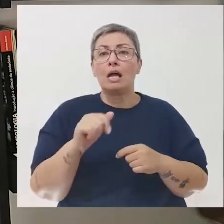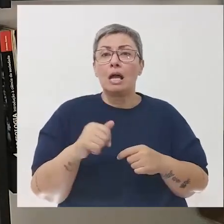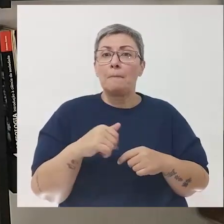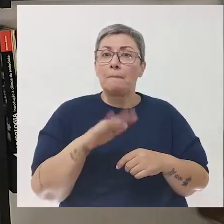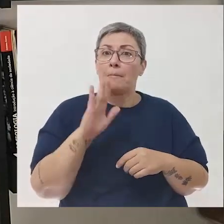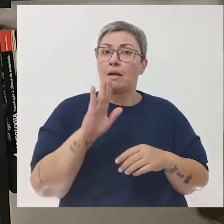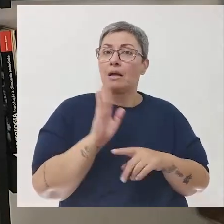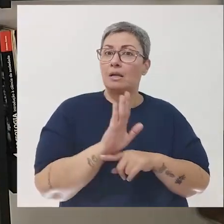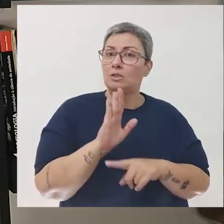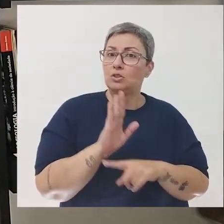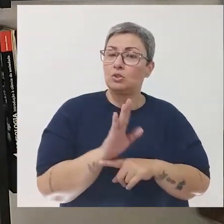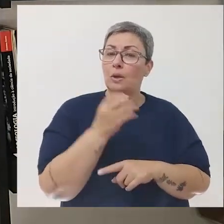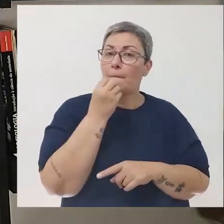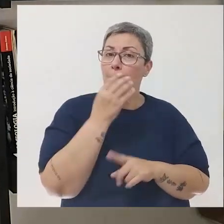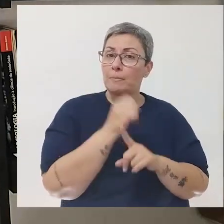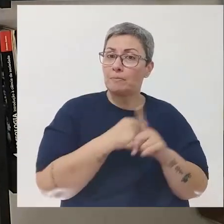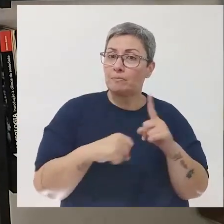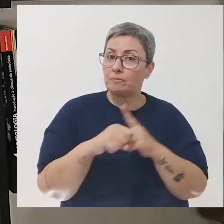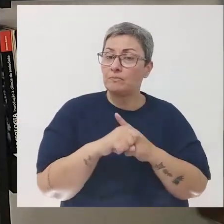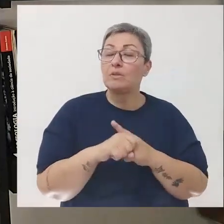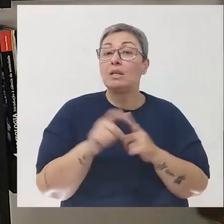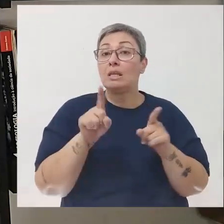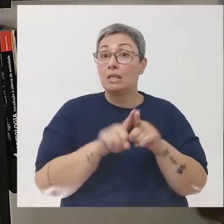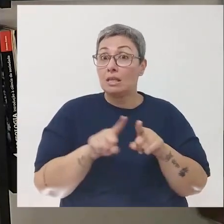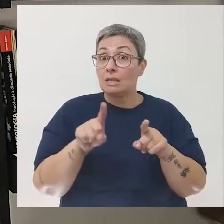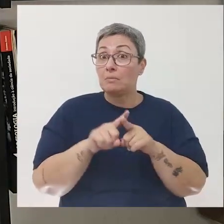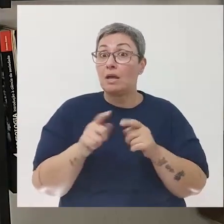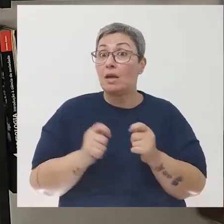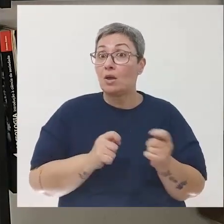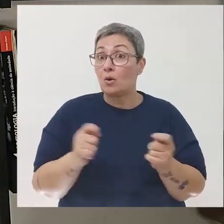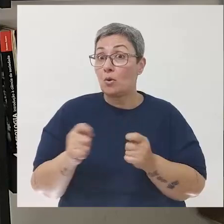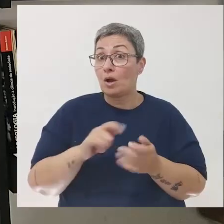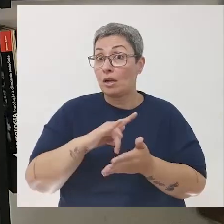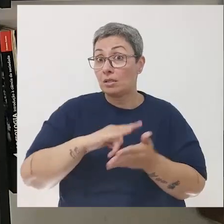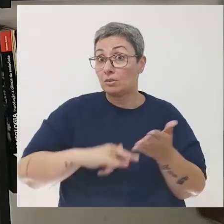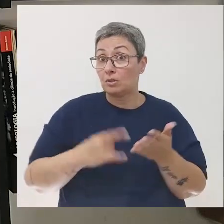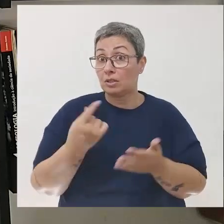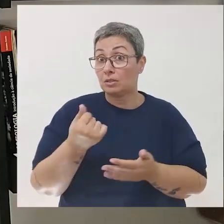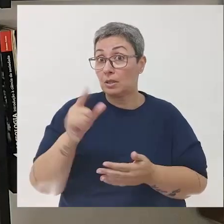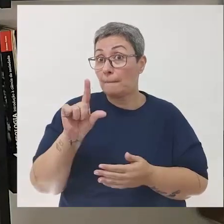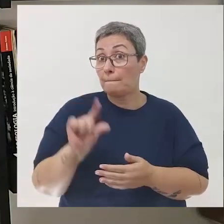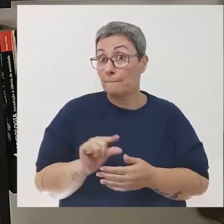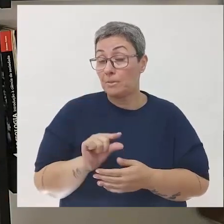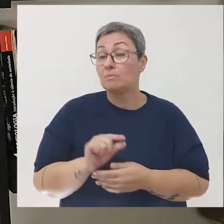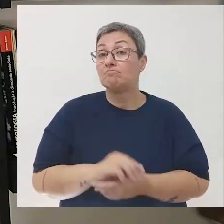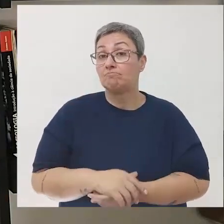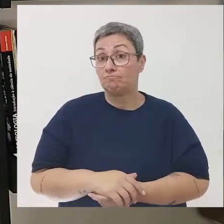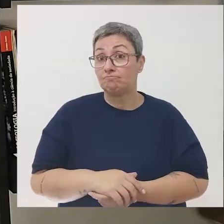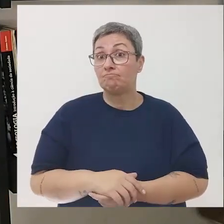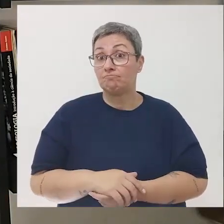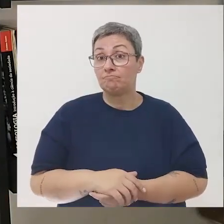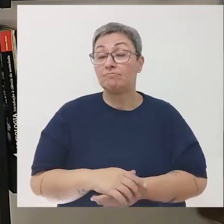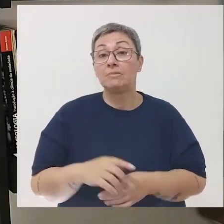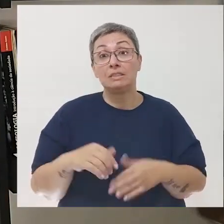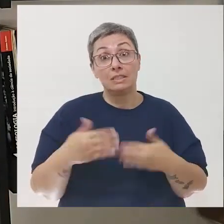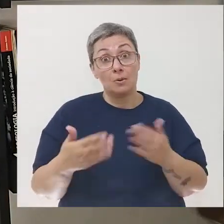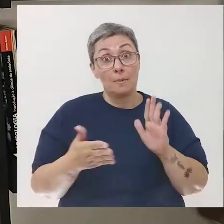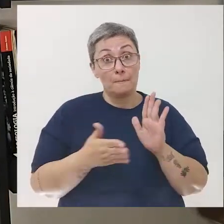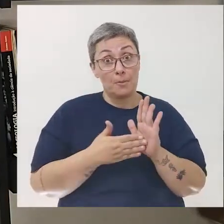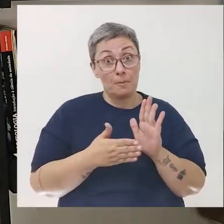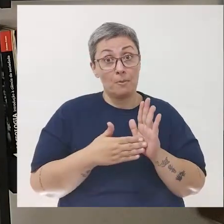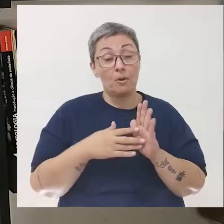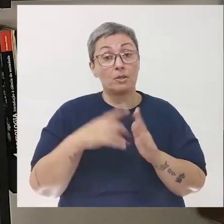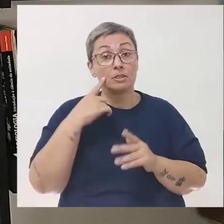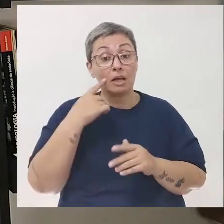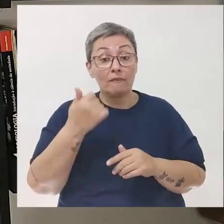além de contribuir para o bem social, você ainda economiza na conta de água? Então, a proposta é